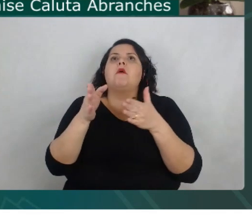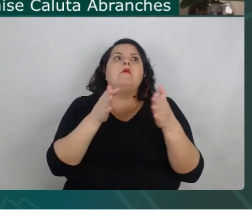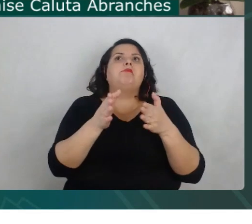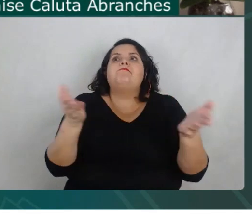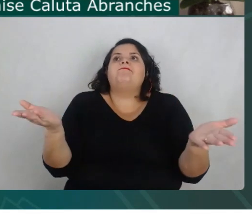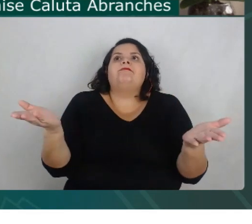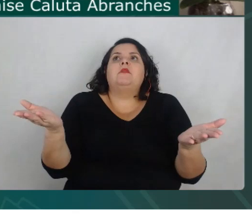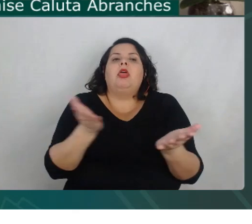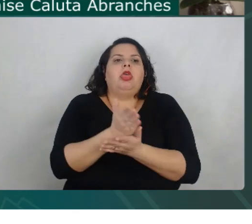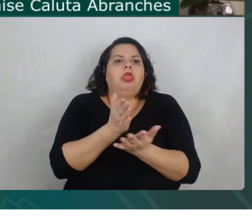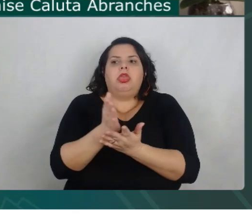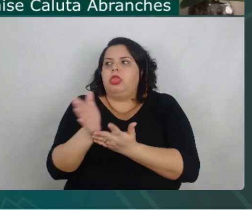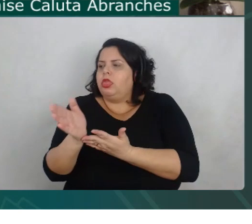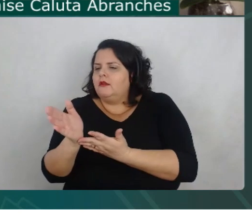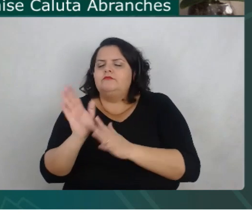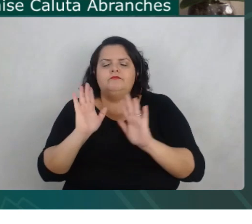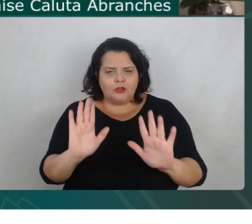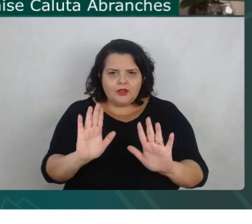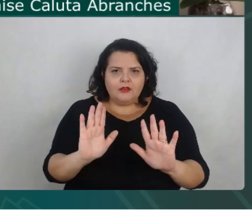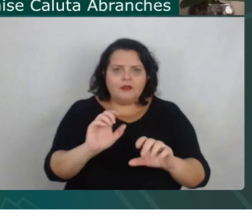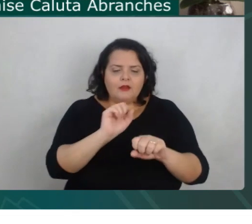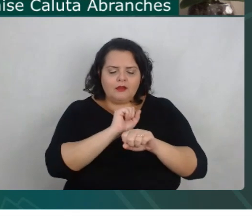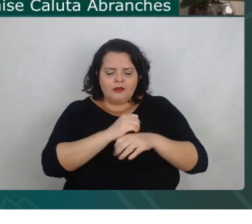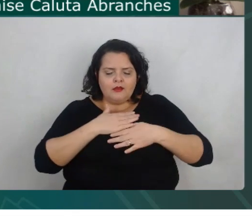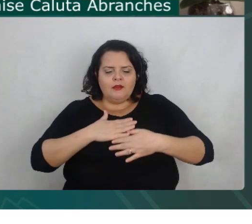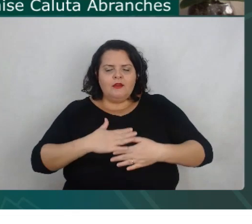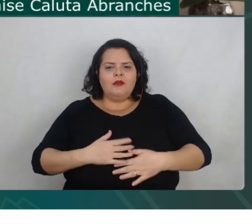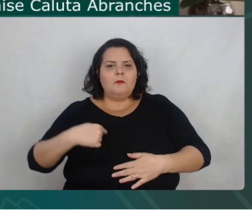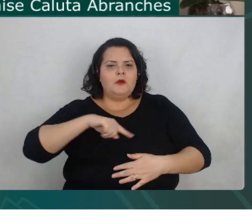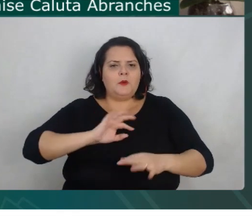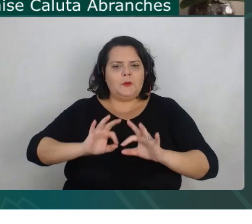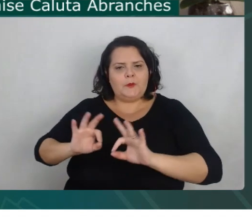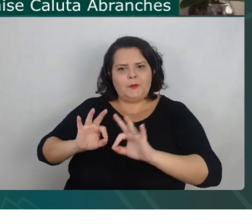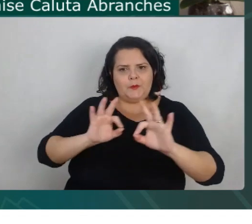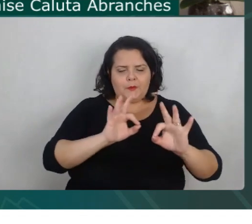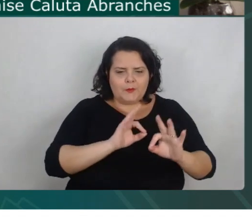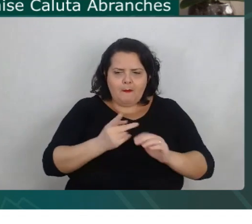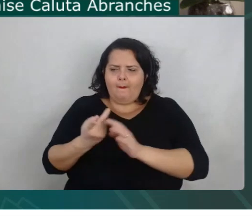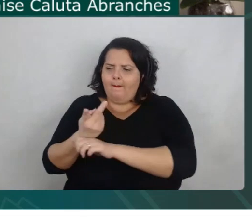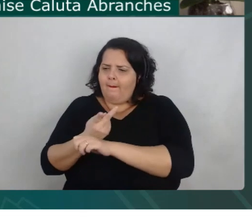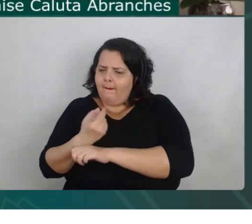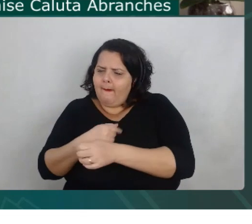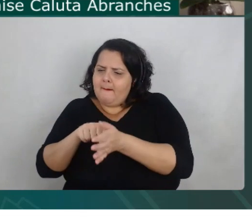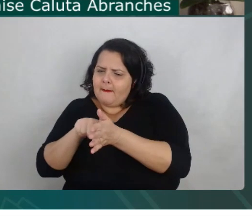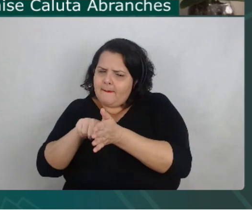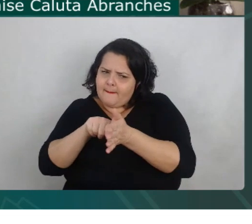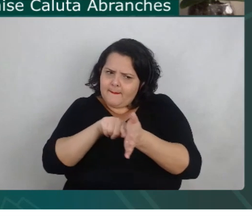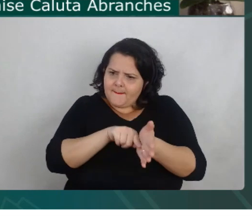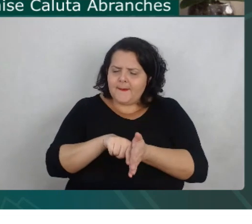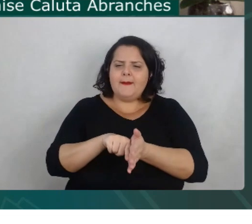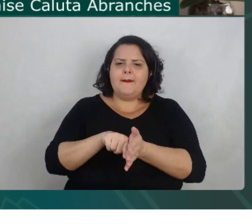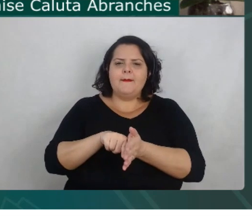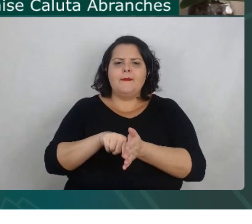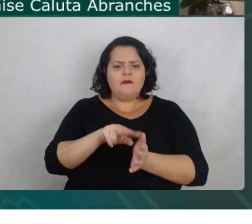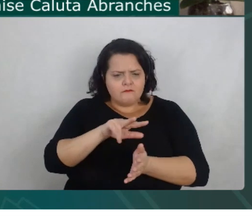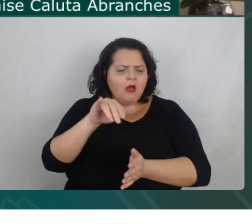seguir, que a gente construa o nosso próprio. E aí a gente vai, claro, baseado em bases científicas e tudo mais, mas a gente tem que seguir